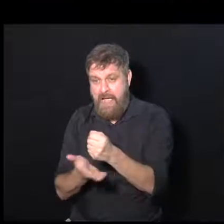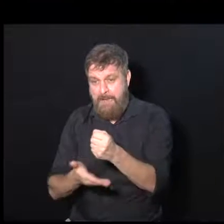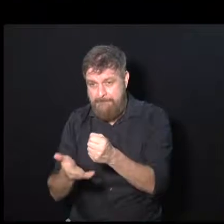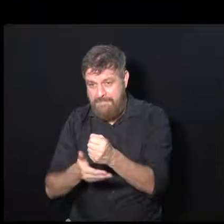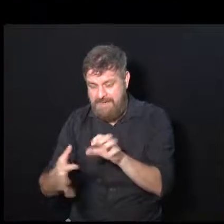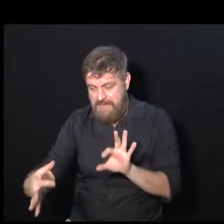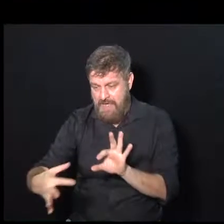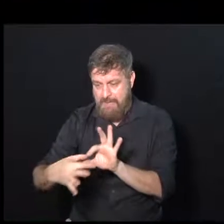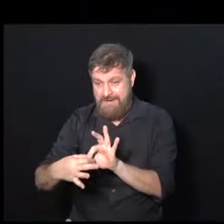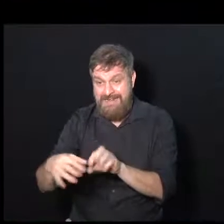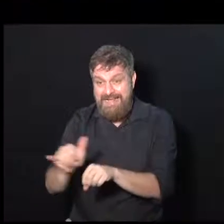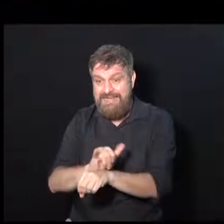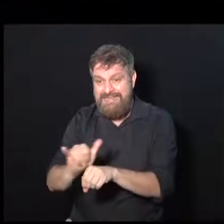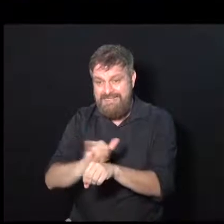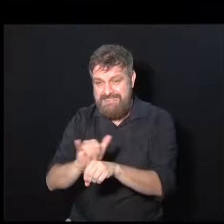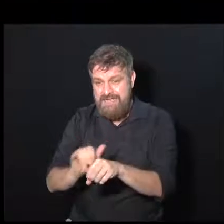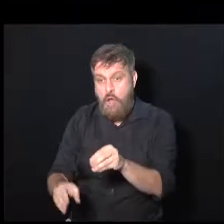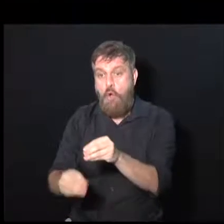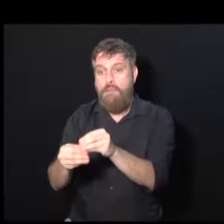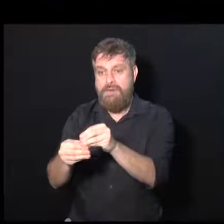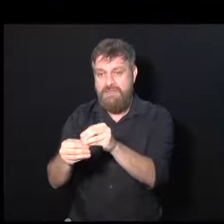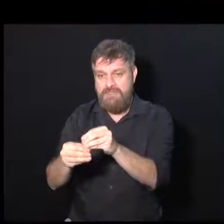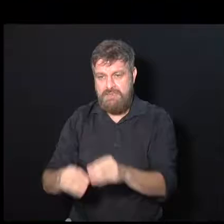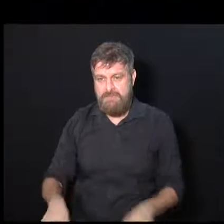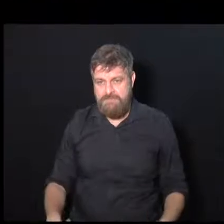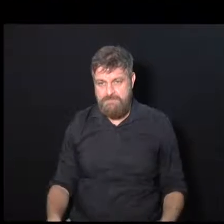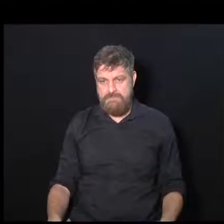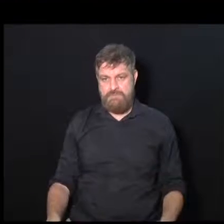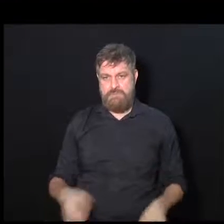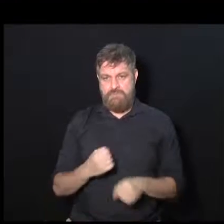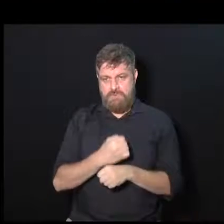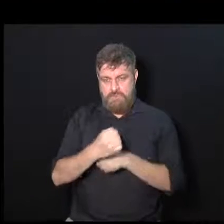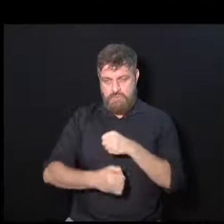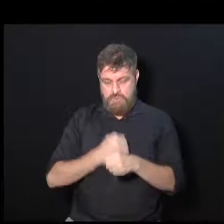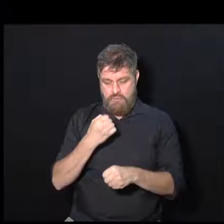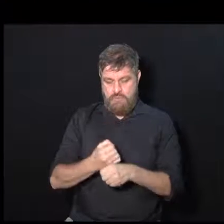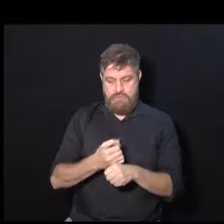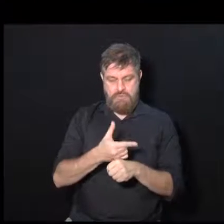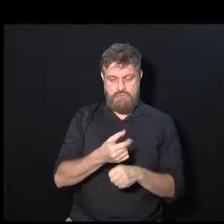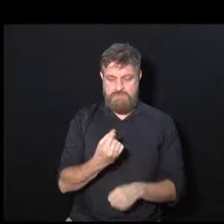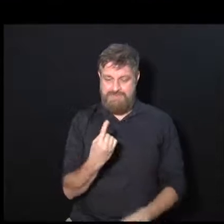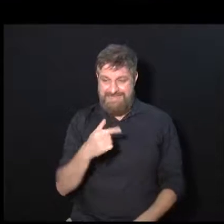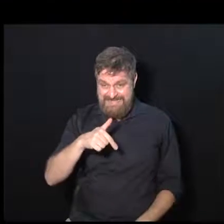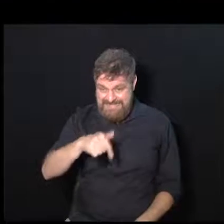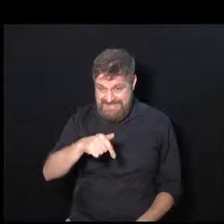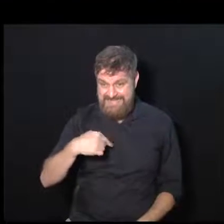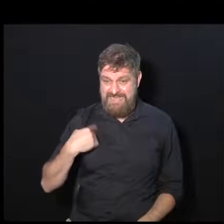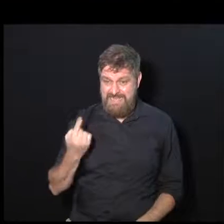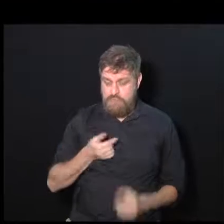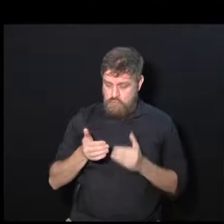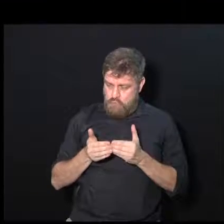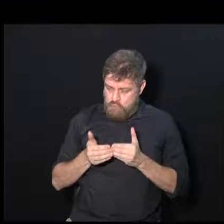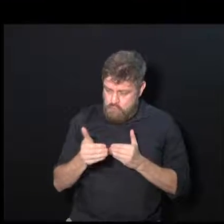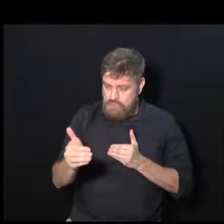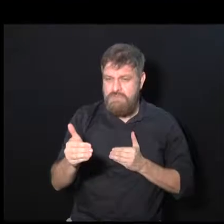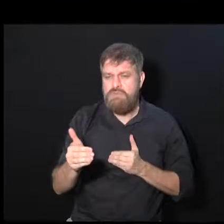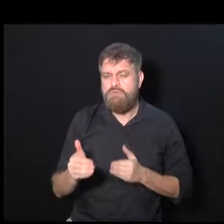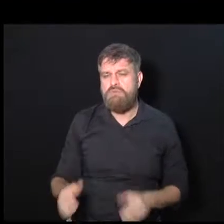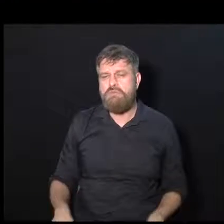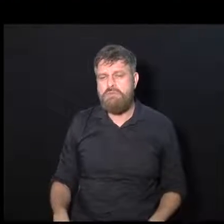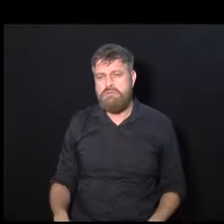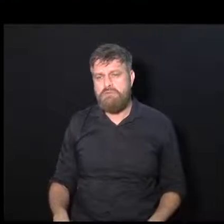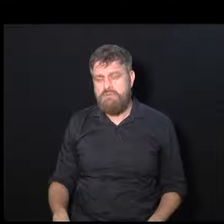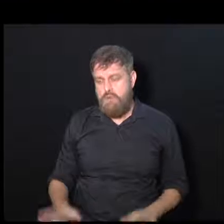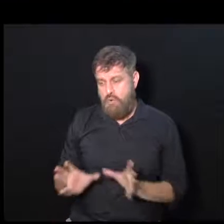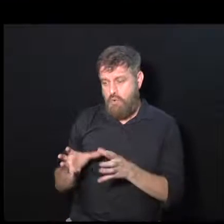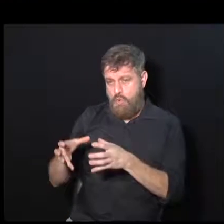e complementares. E em 2017, a gente iniciou, junto ao grupo